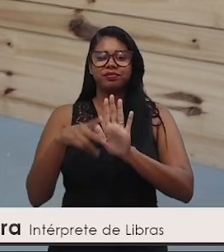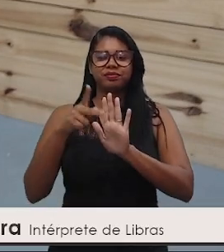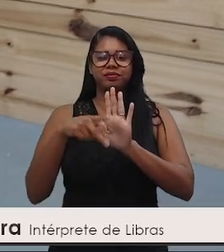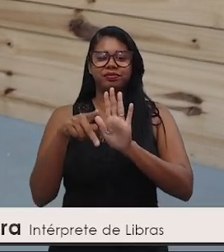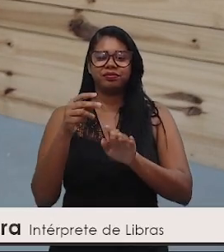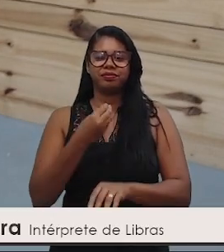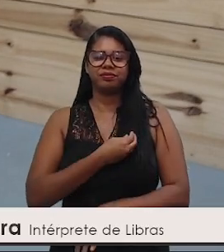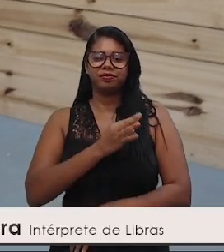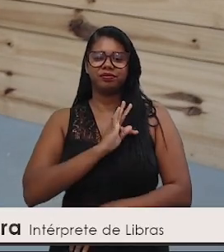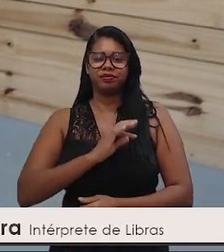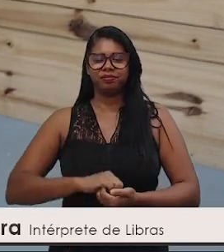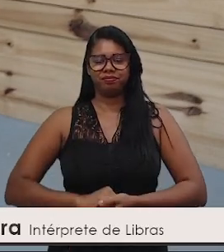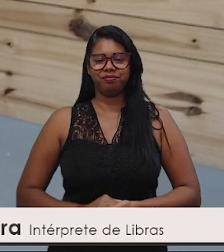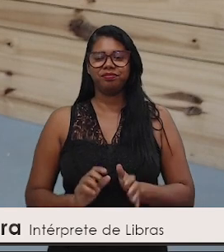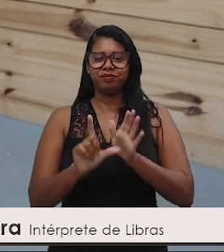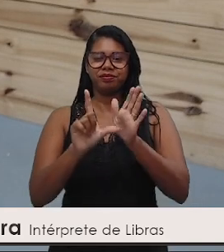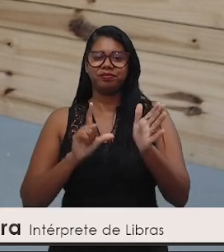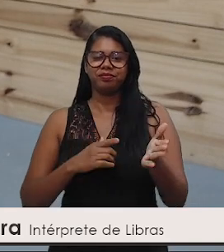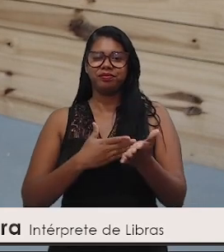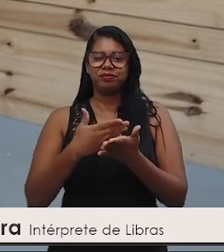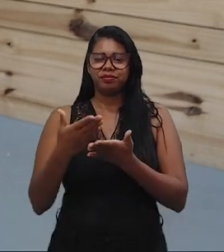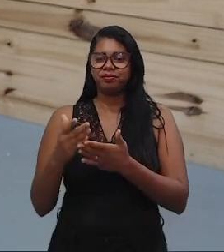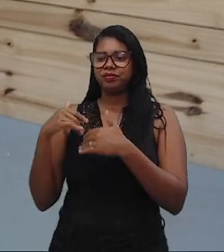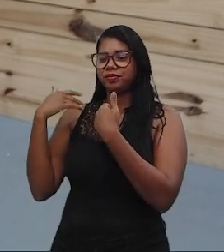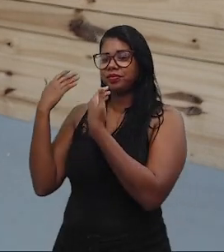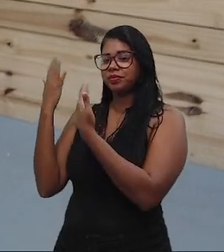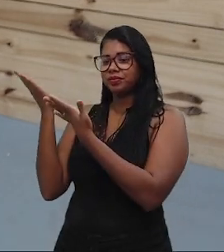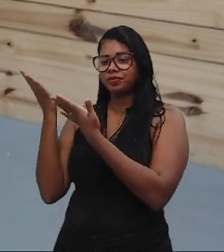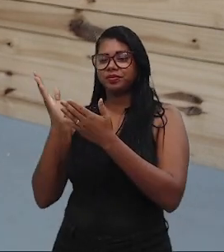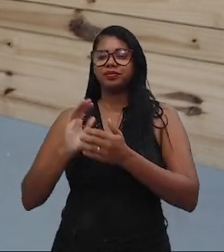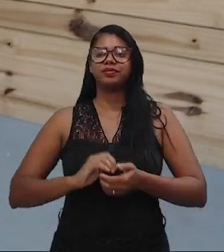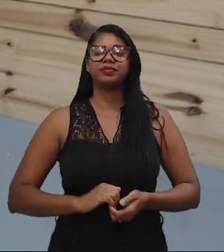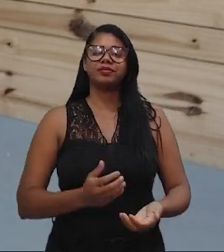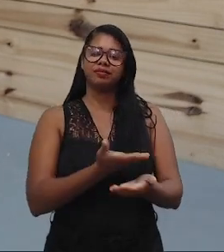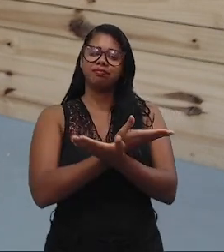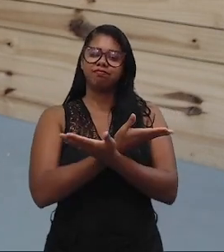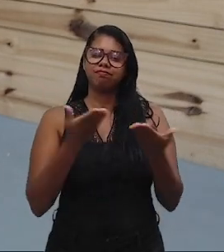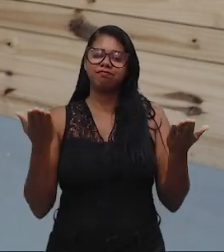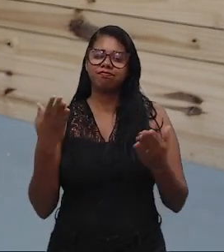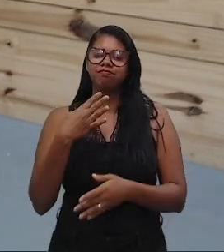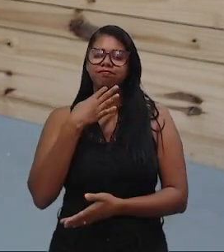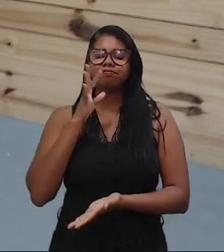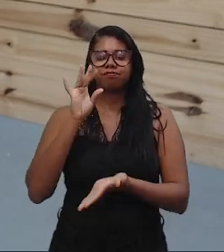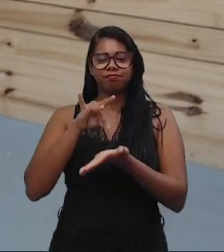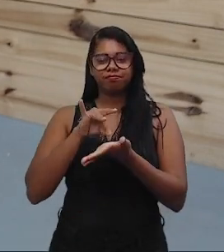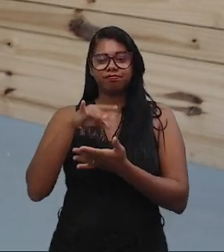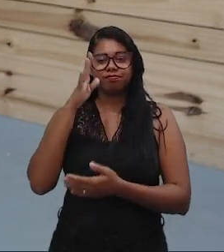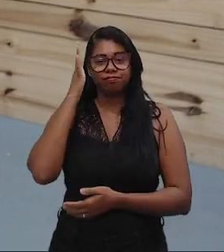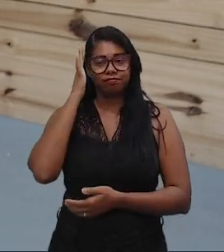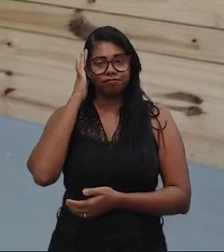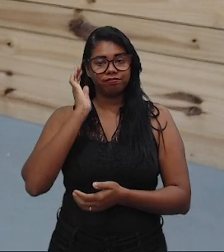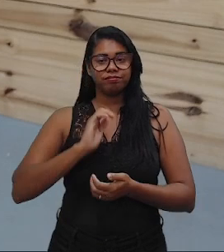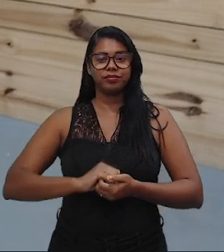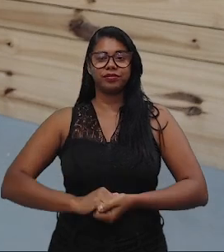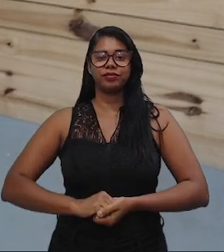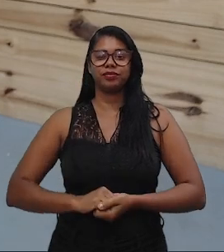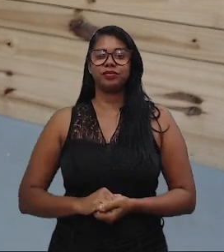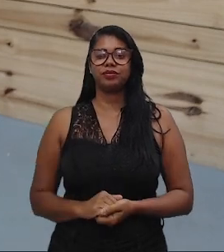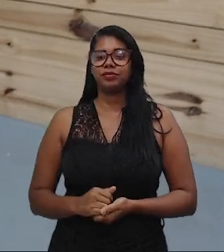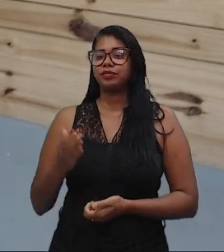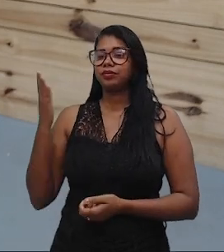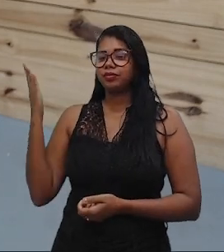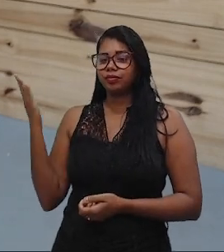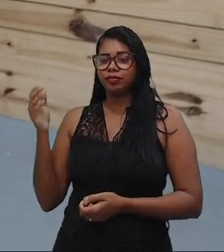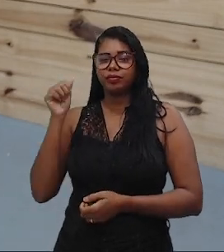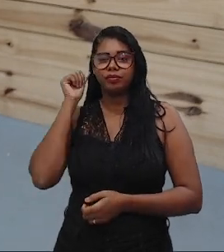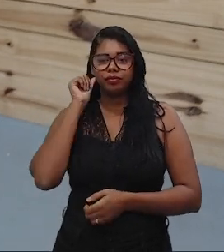Vida Técnico. Mas antes de eu começar, deixa eu me apresentar para que todo mundo consiga realmente me entender. Eu sou uma mulher preta,